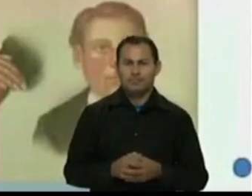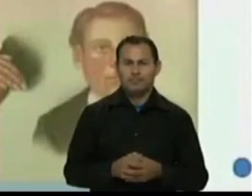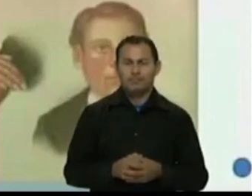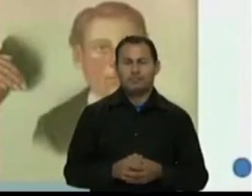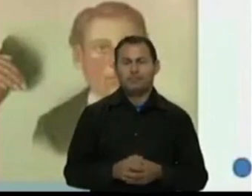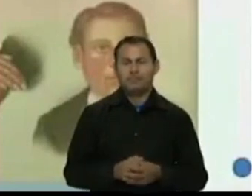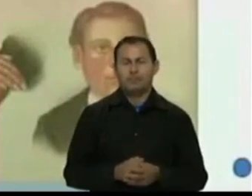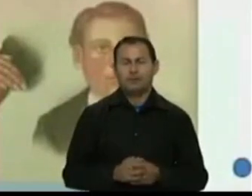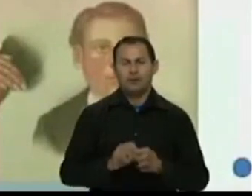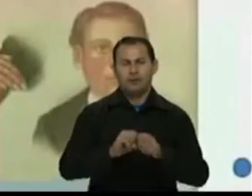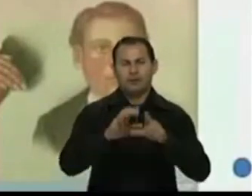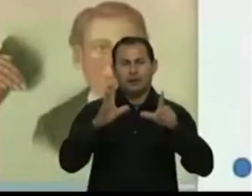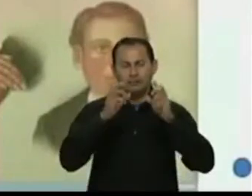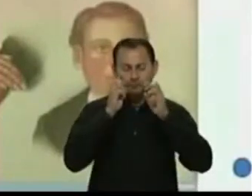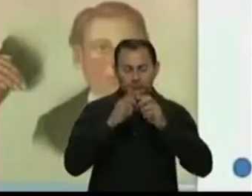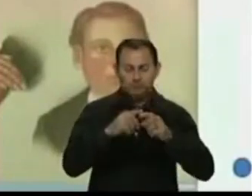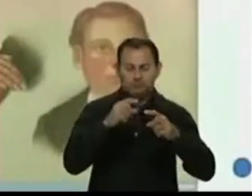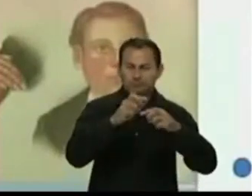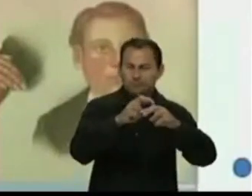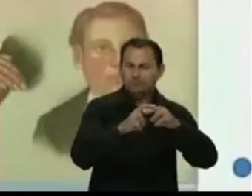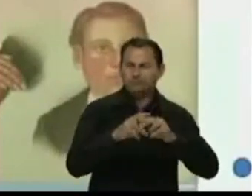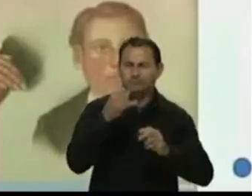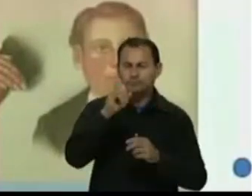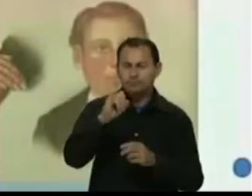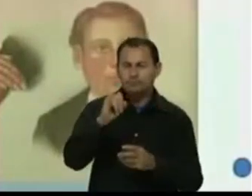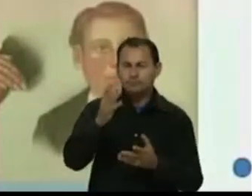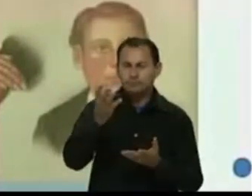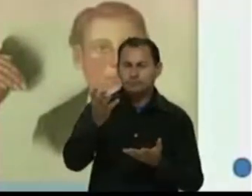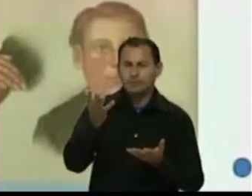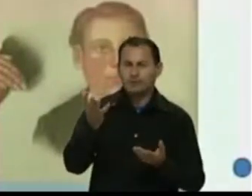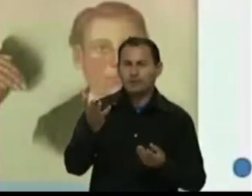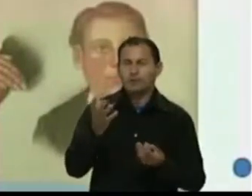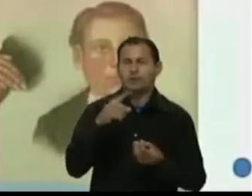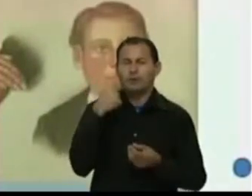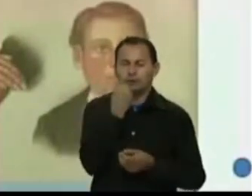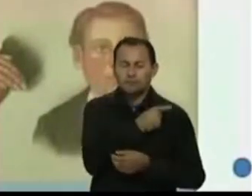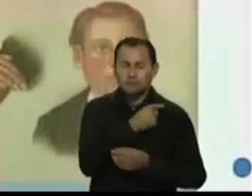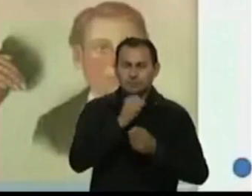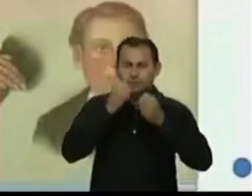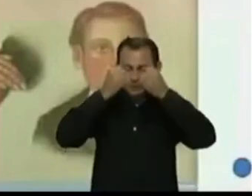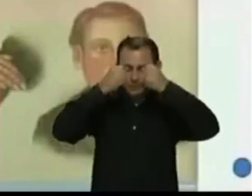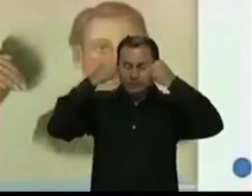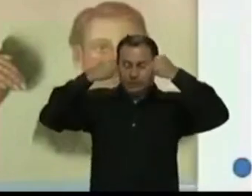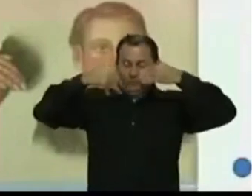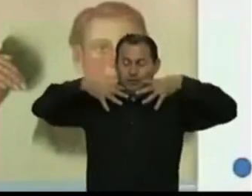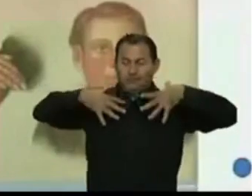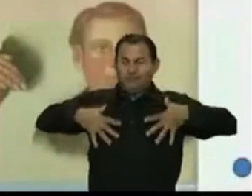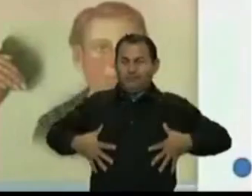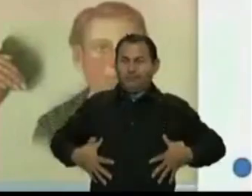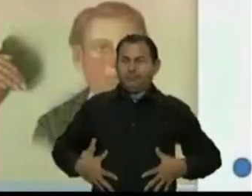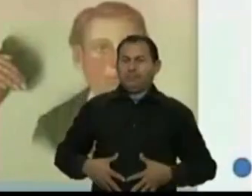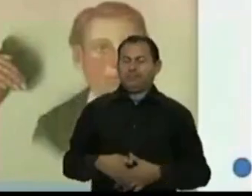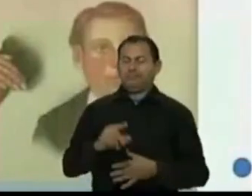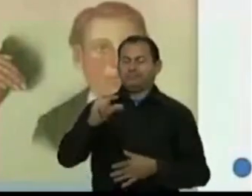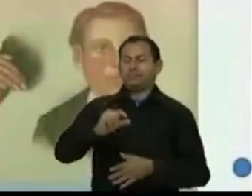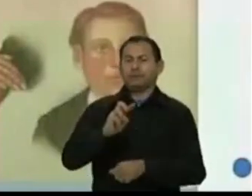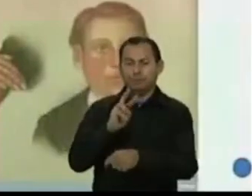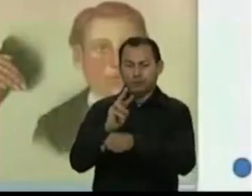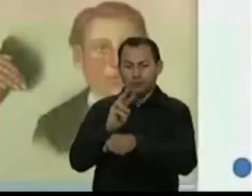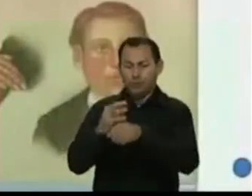E claro, as reações que a gente vai ter caso o nosso sistema imune reconheça algo como